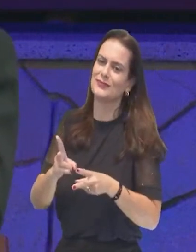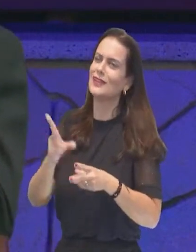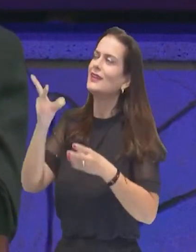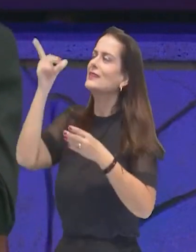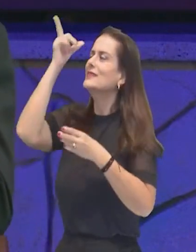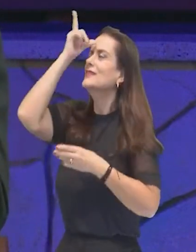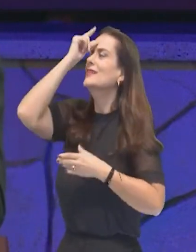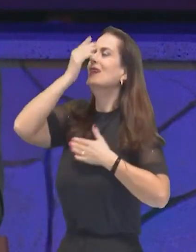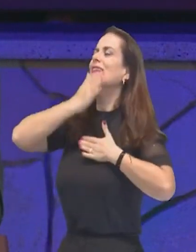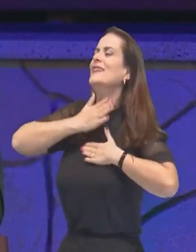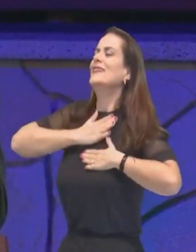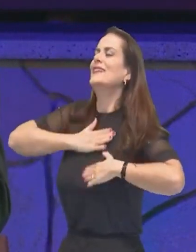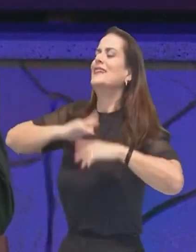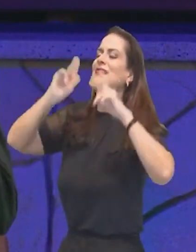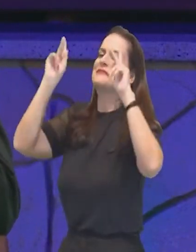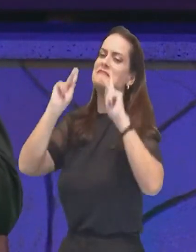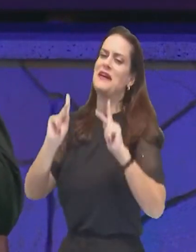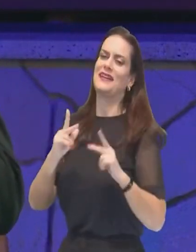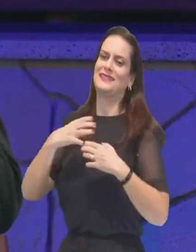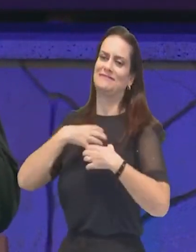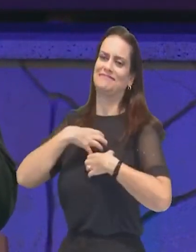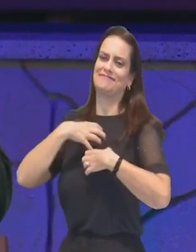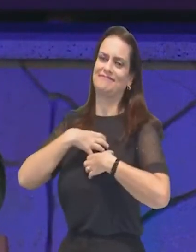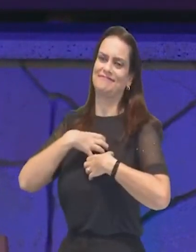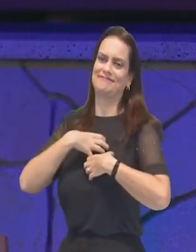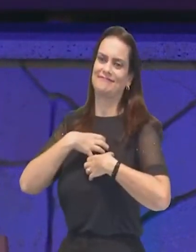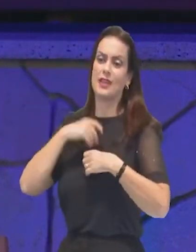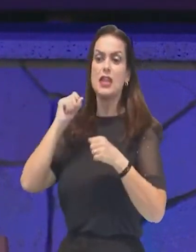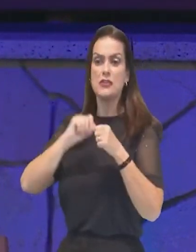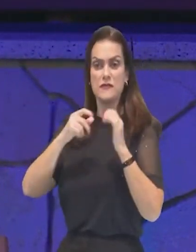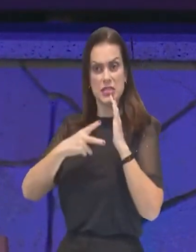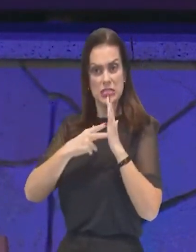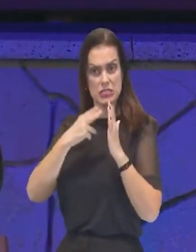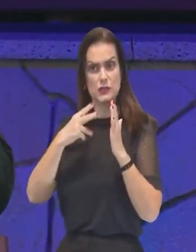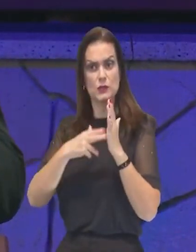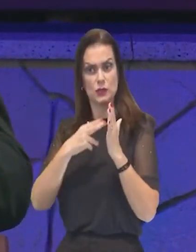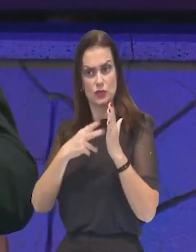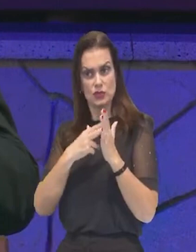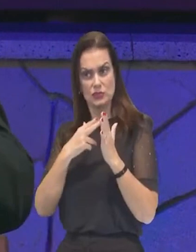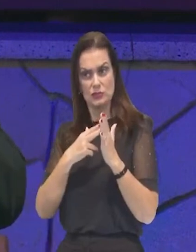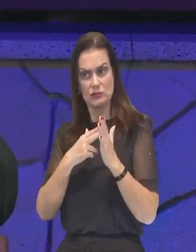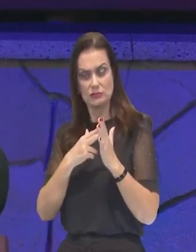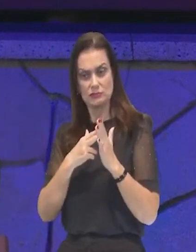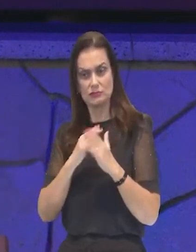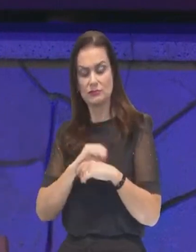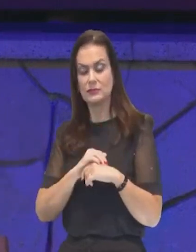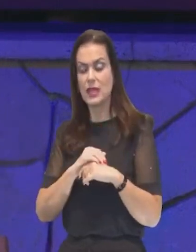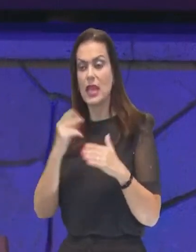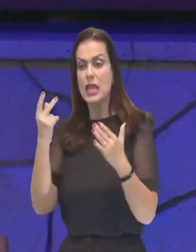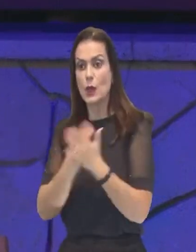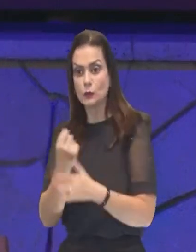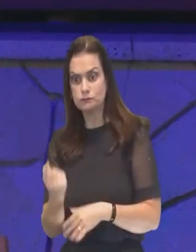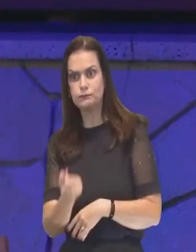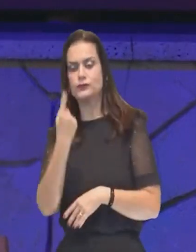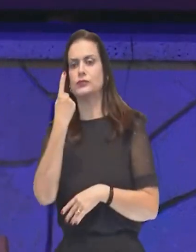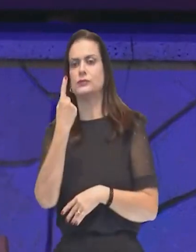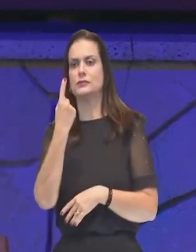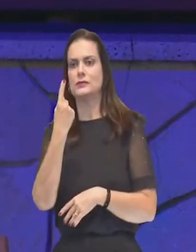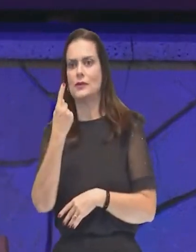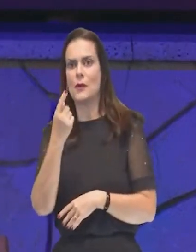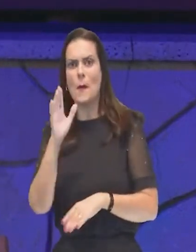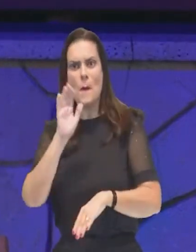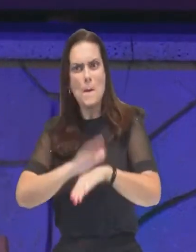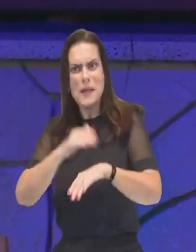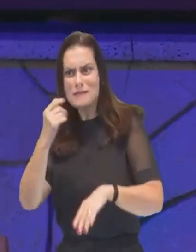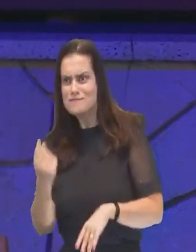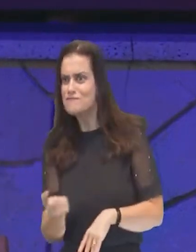paz muito grande. Fiz a cirurgia e algo muito inusitado aconteceu, acho que o mais